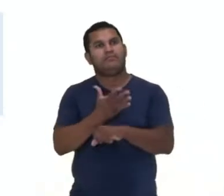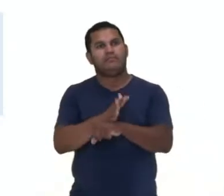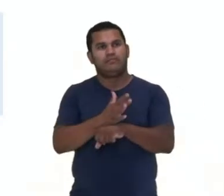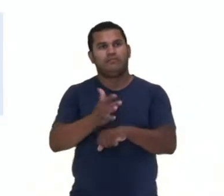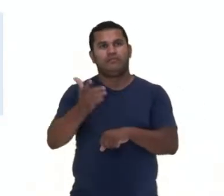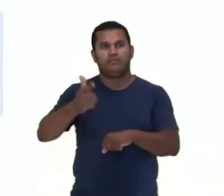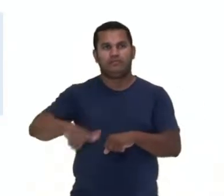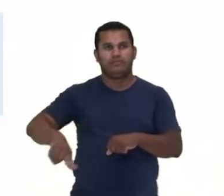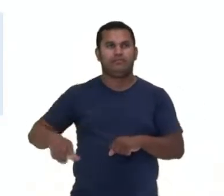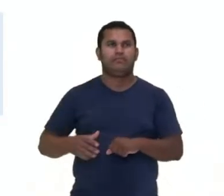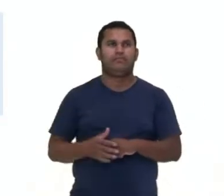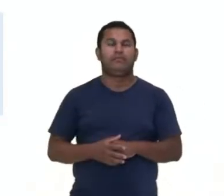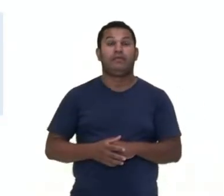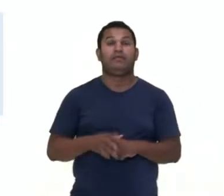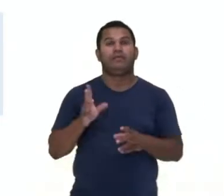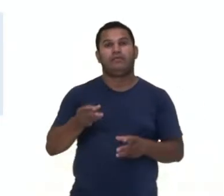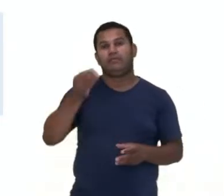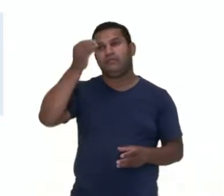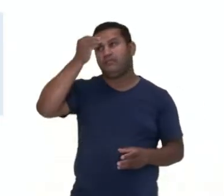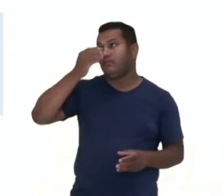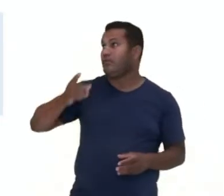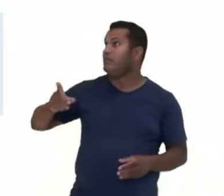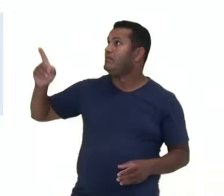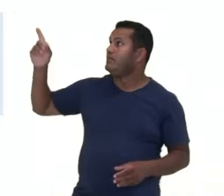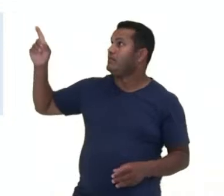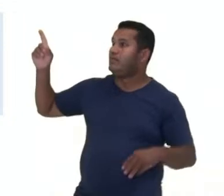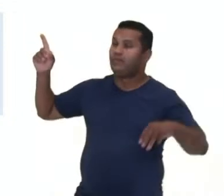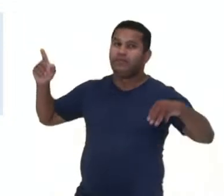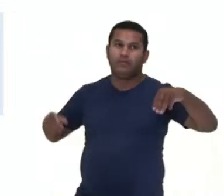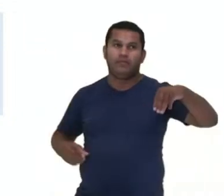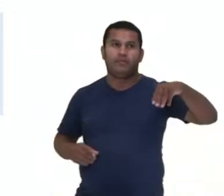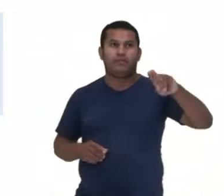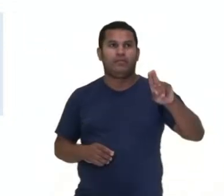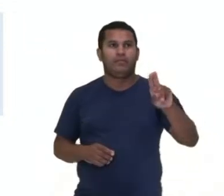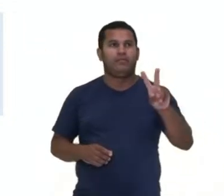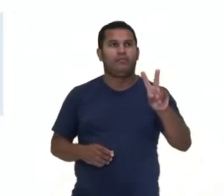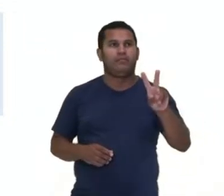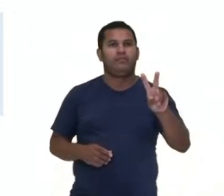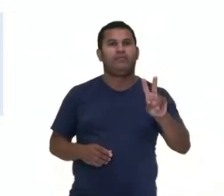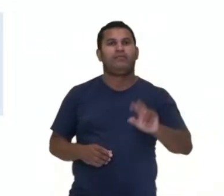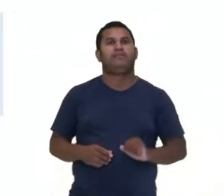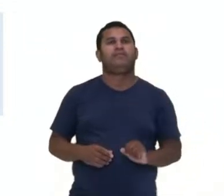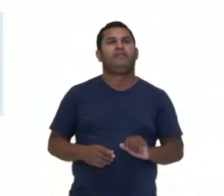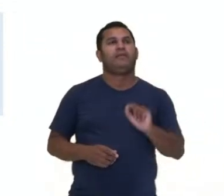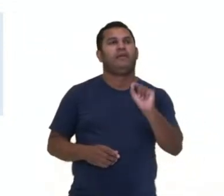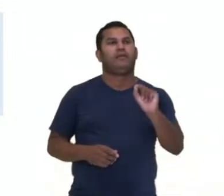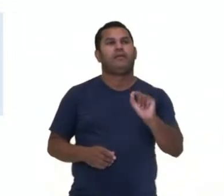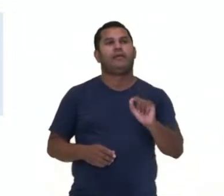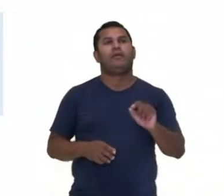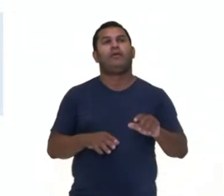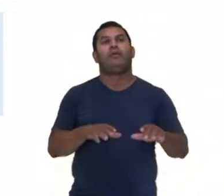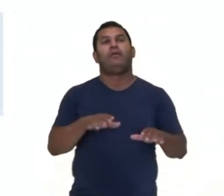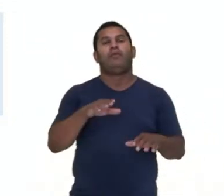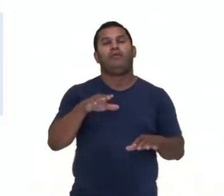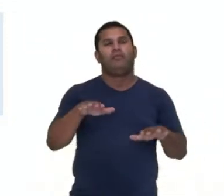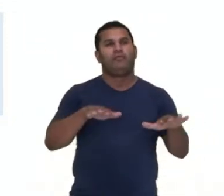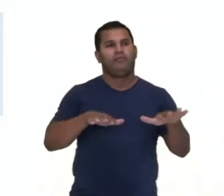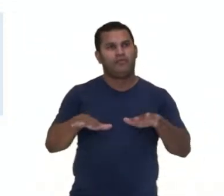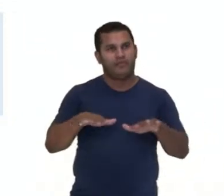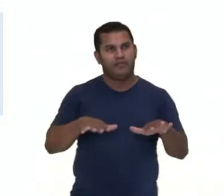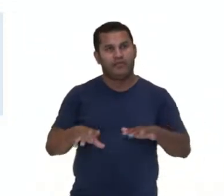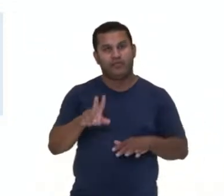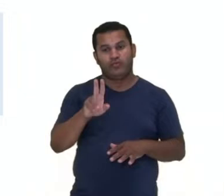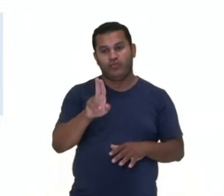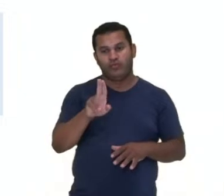chamado MOVE, é um movimento que ocorre com aceleração constante, né? Mas o que representa a aceleração? Normalmente,